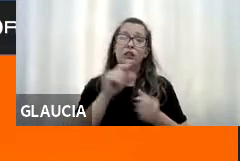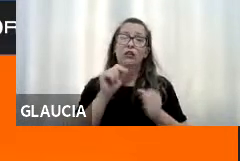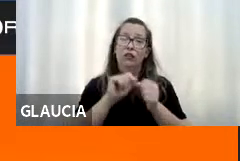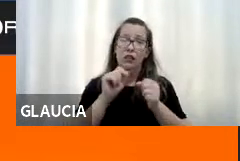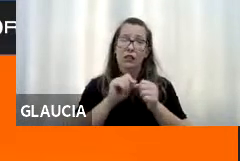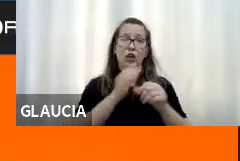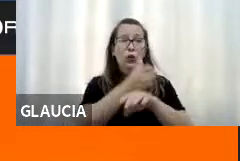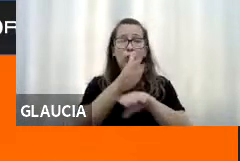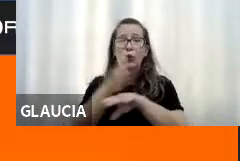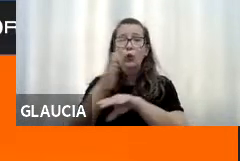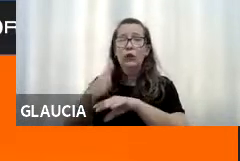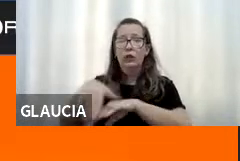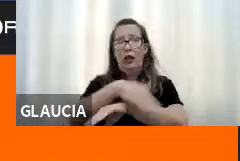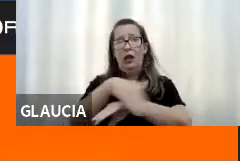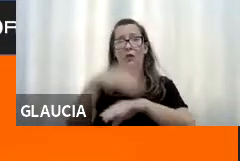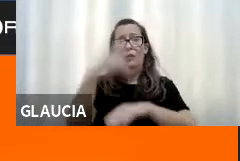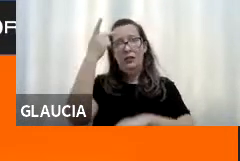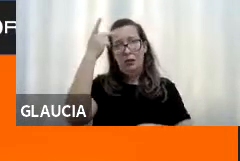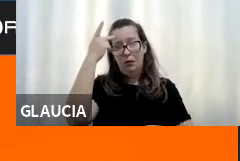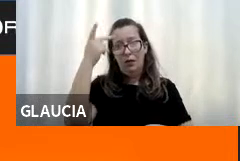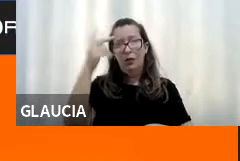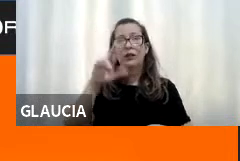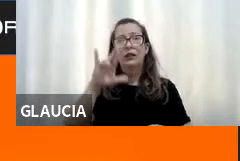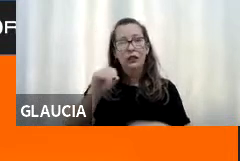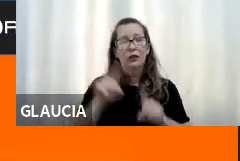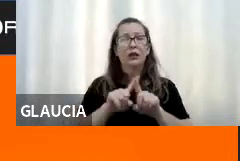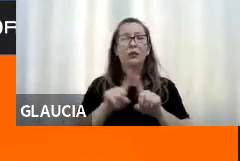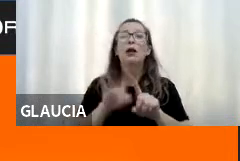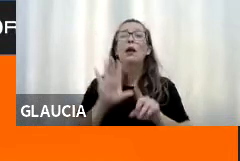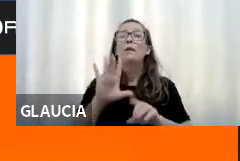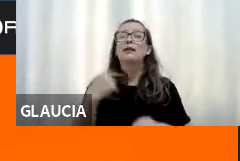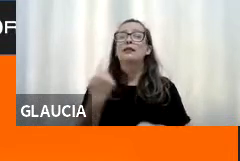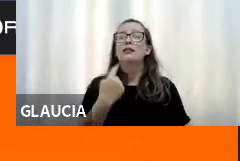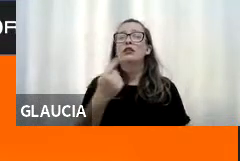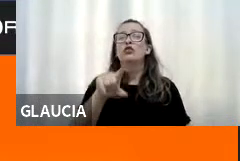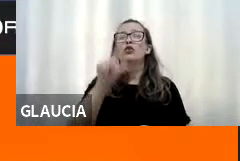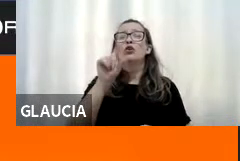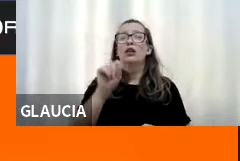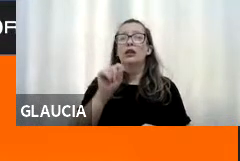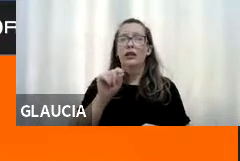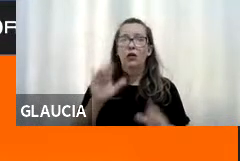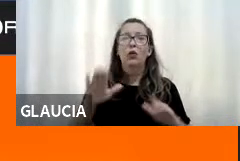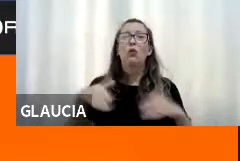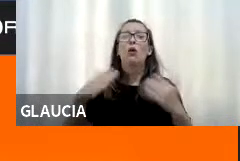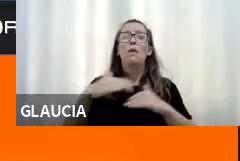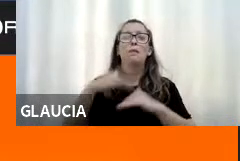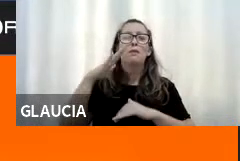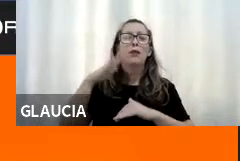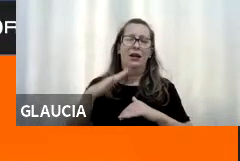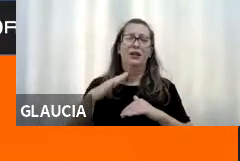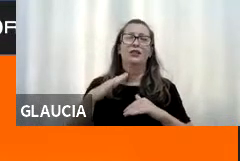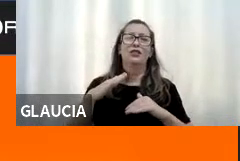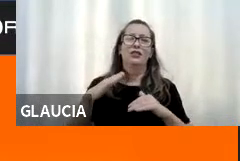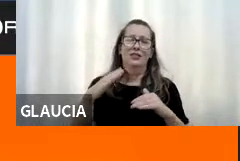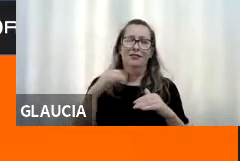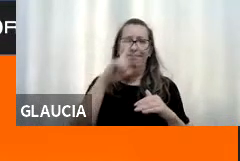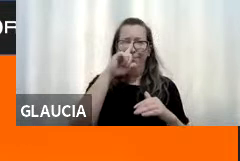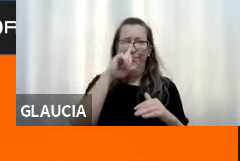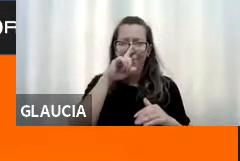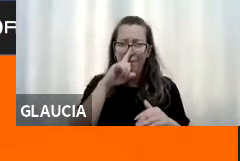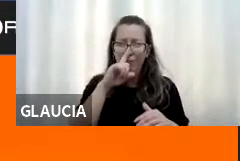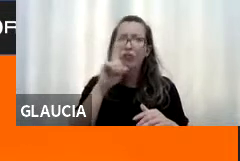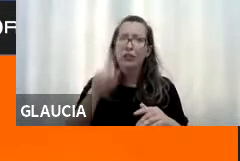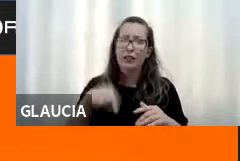Paulo e Rio, e a gente escolheu justamente os que foram mais expostos, estavam mais vulneráveis, que era a população em situação de rua.